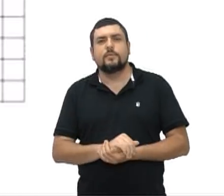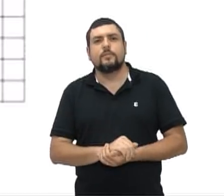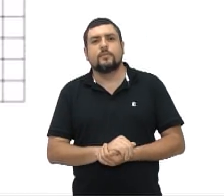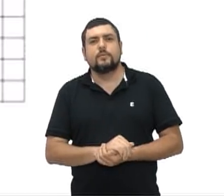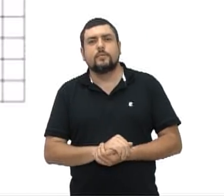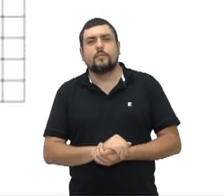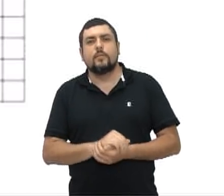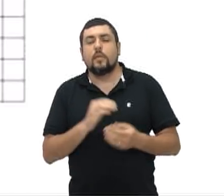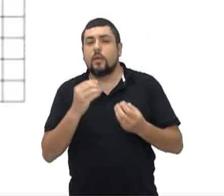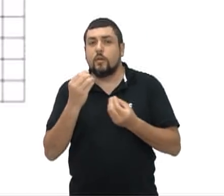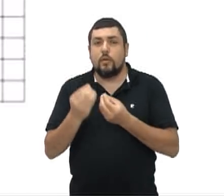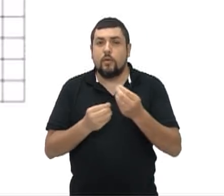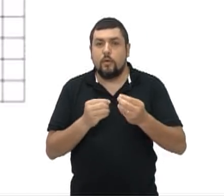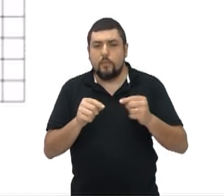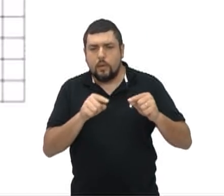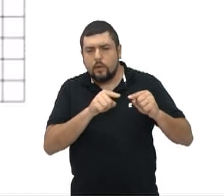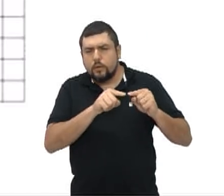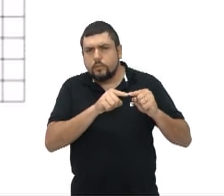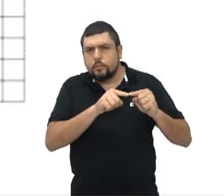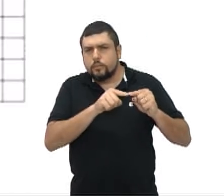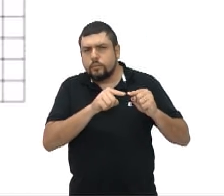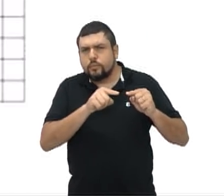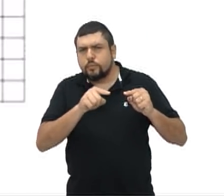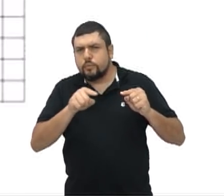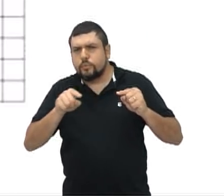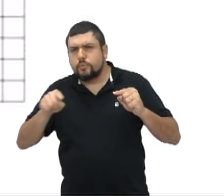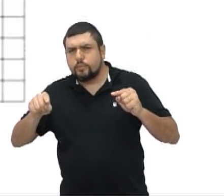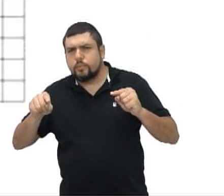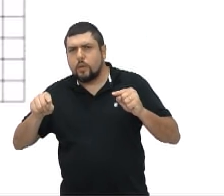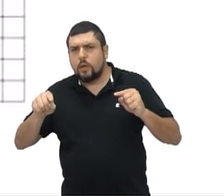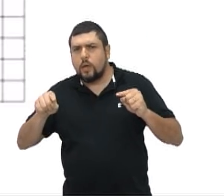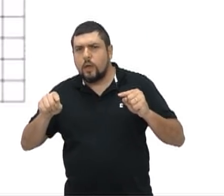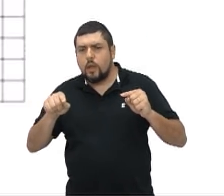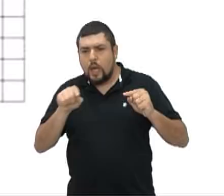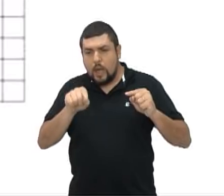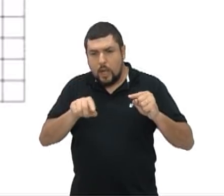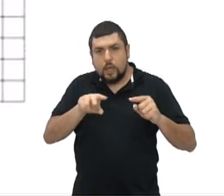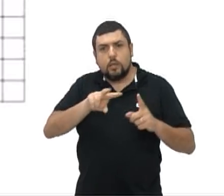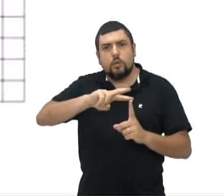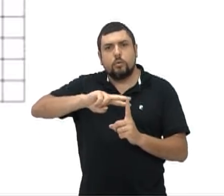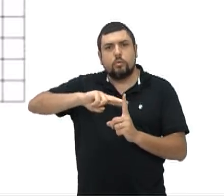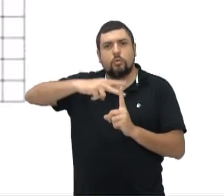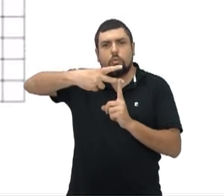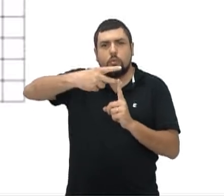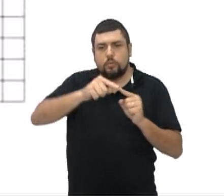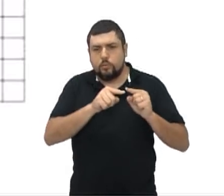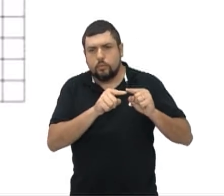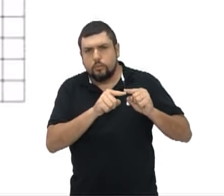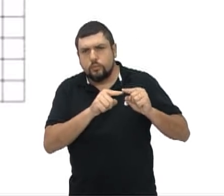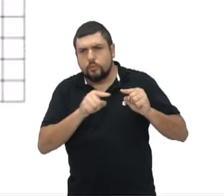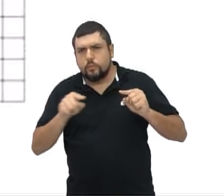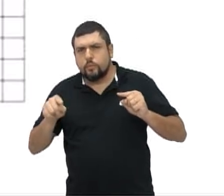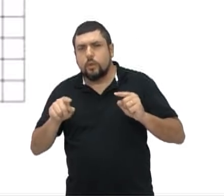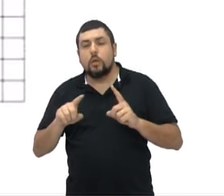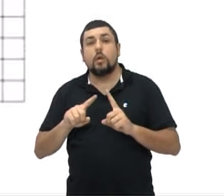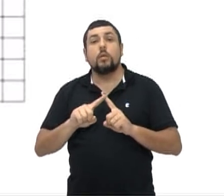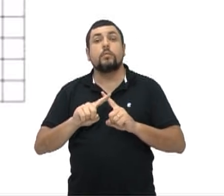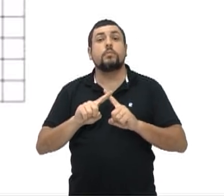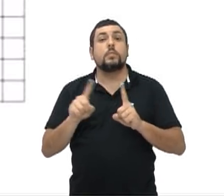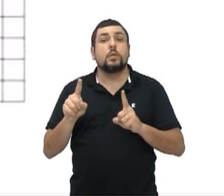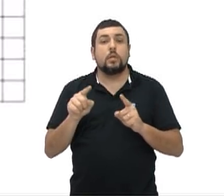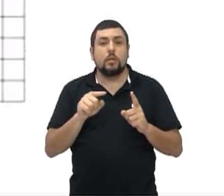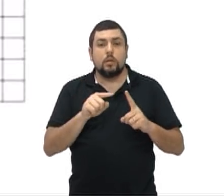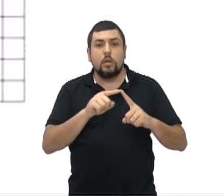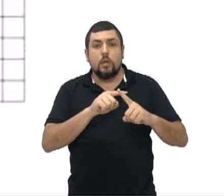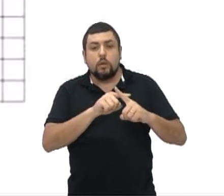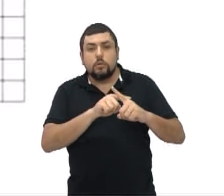base em 1, 2, 3 e 4, ela aumentou a proporção da base, mas